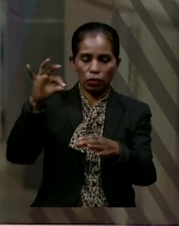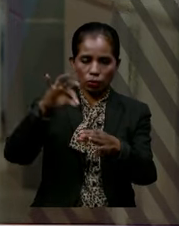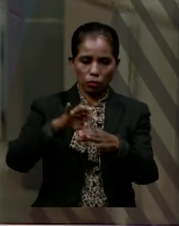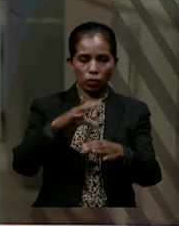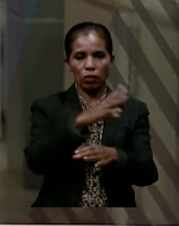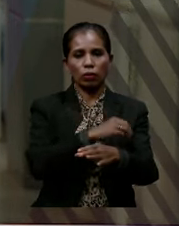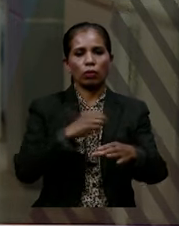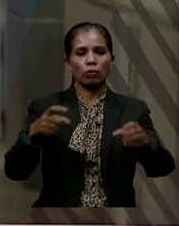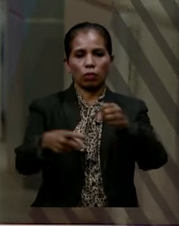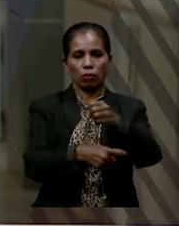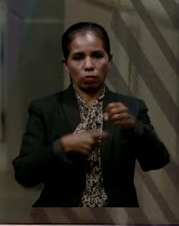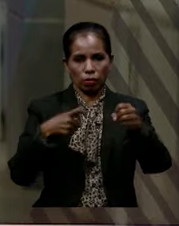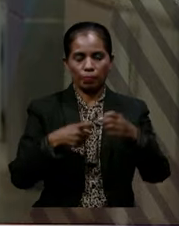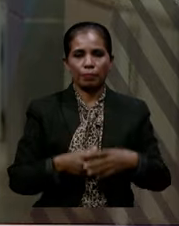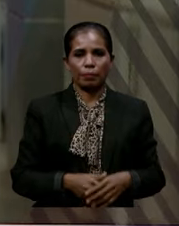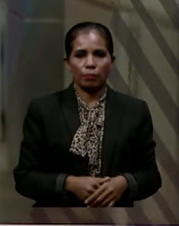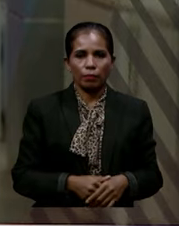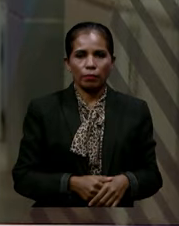colheta.